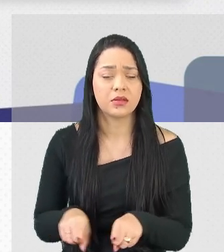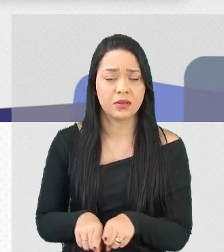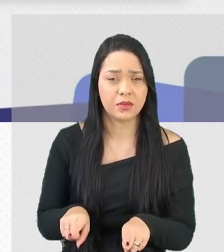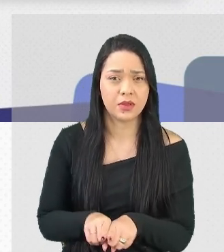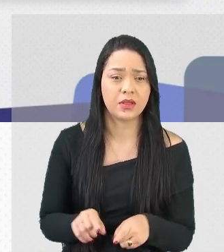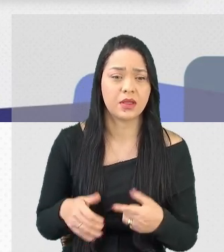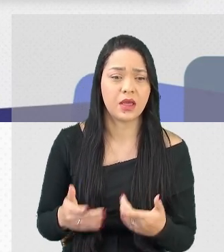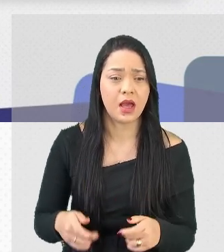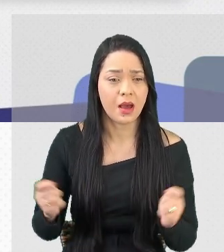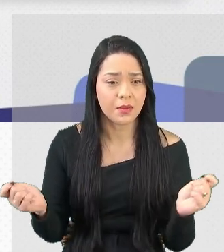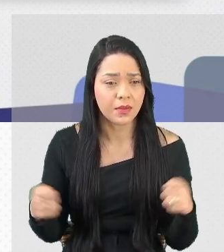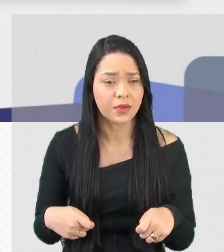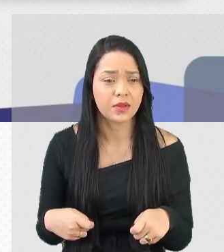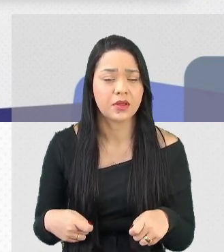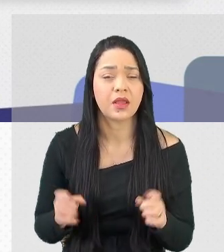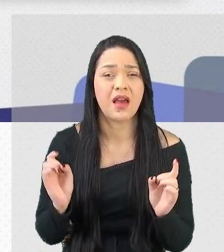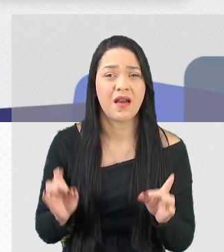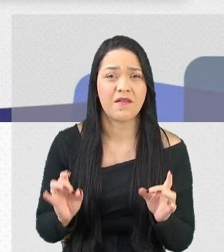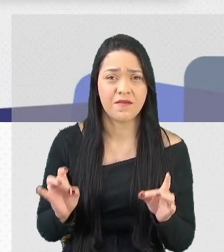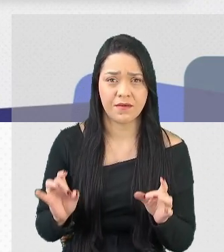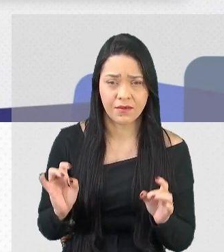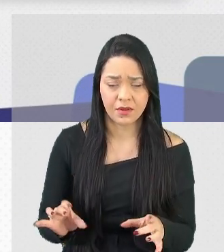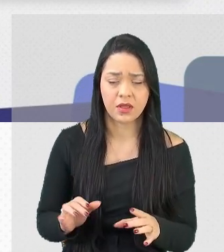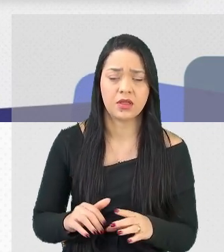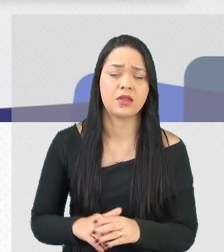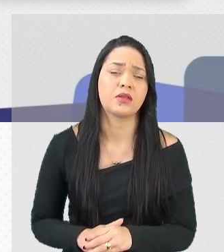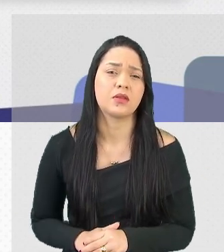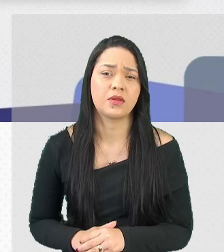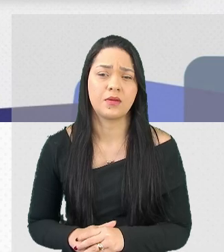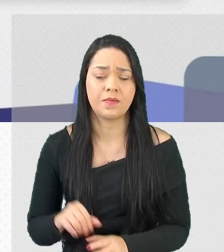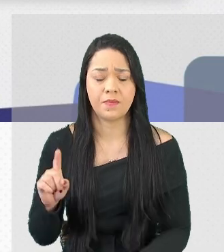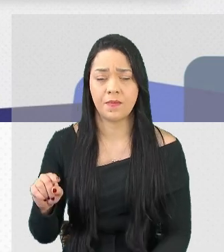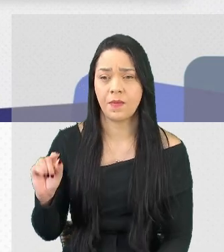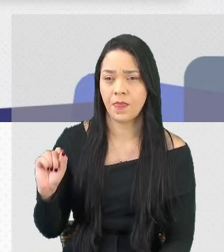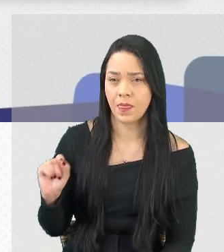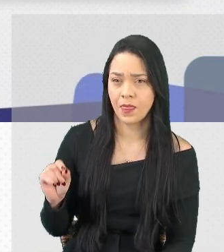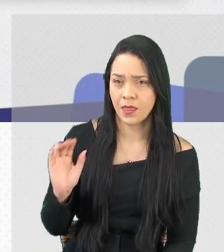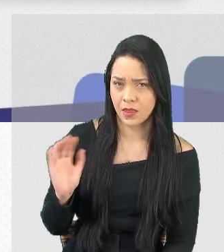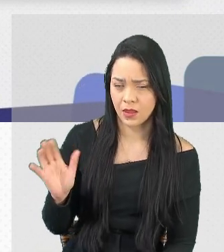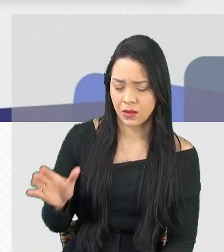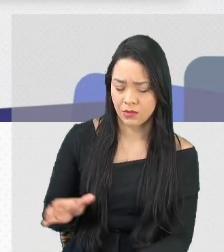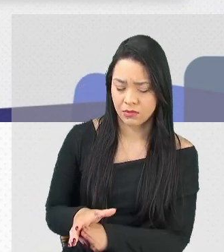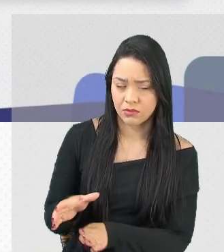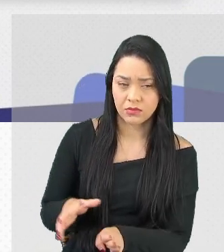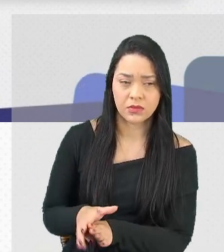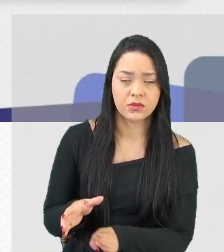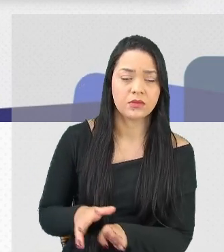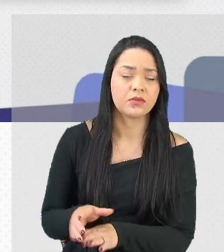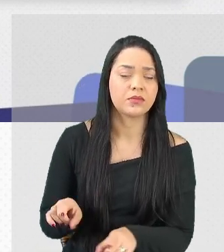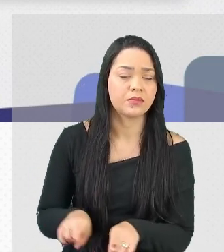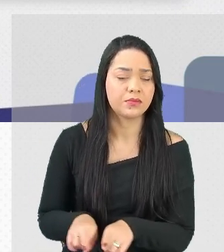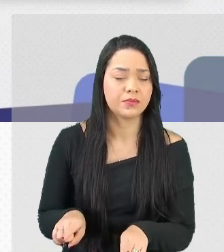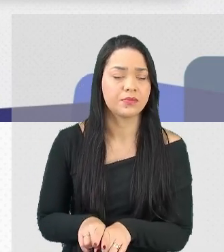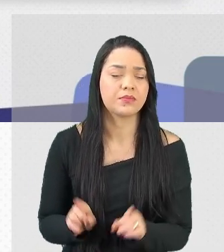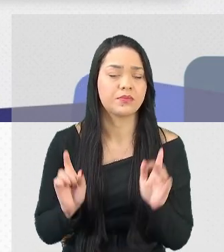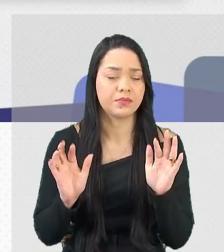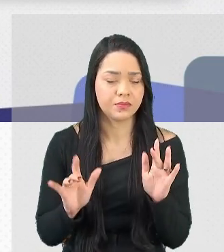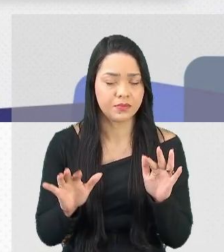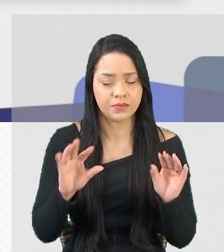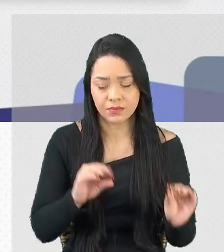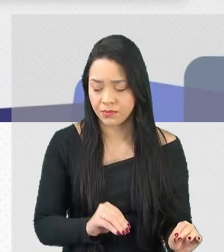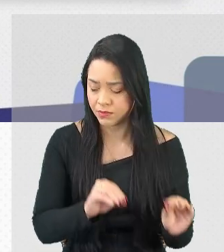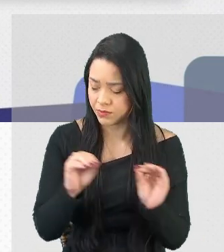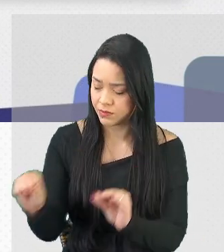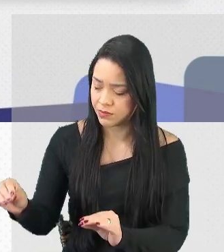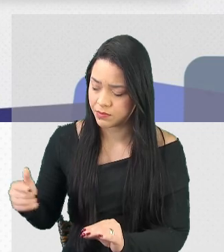que geralmente eram encomendados, né, ele saiu das suas mãos e passou para a mão de um único sujeito, que é um sujeito